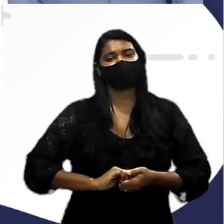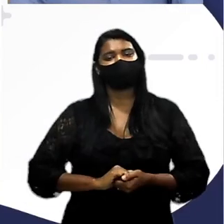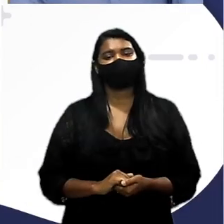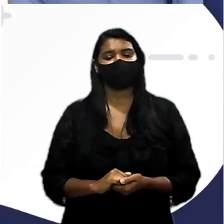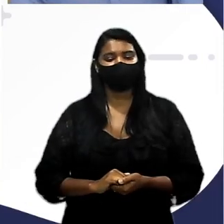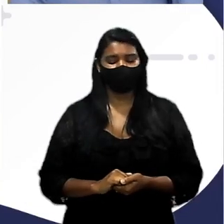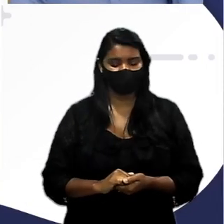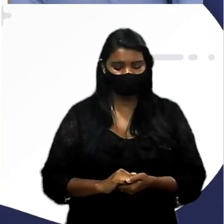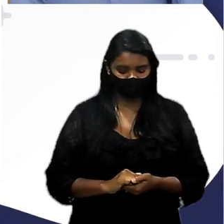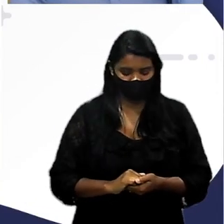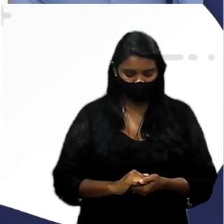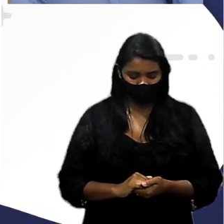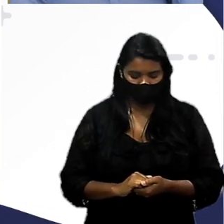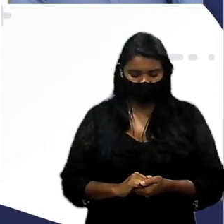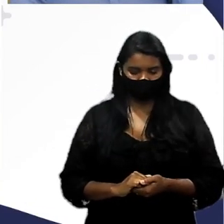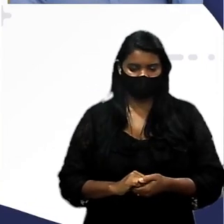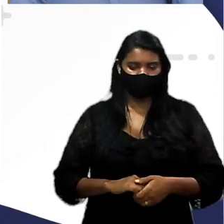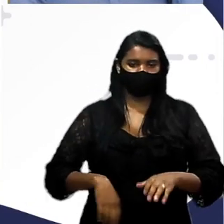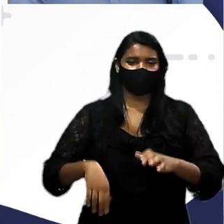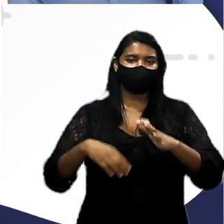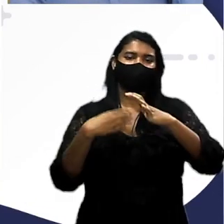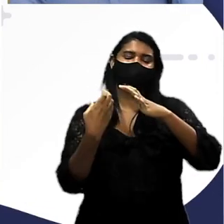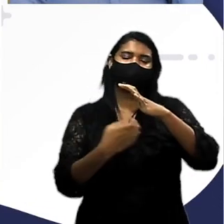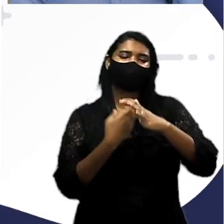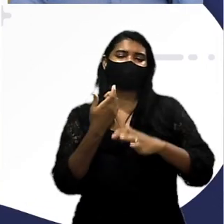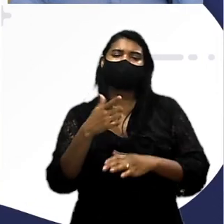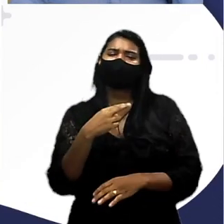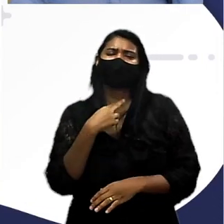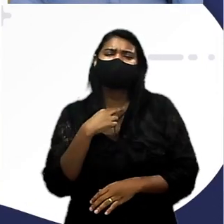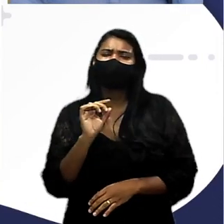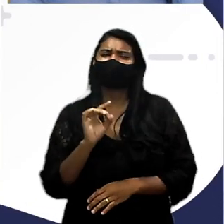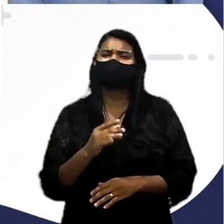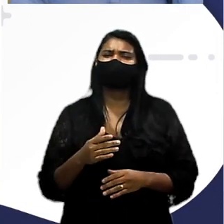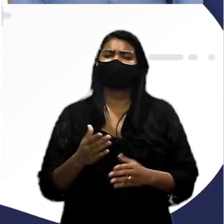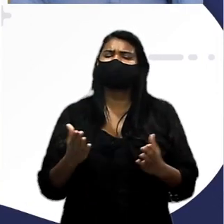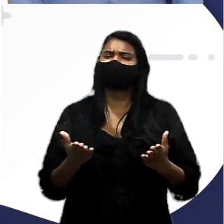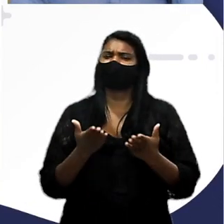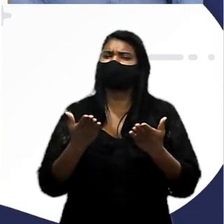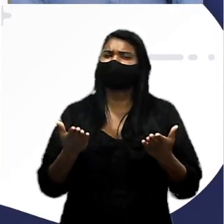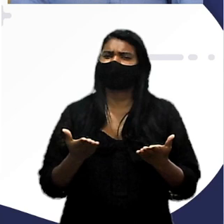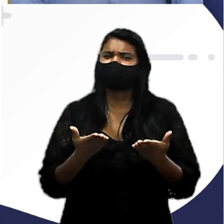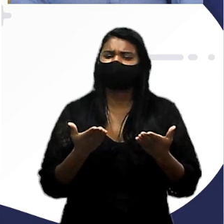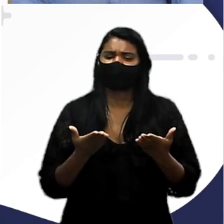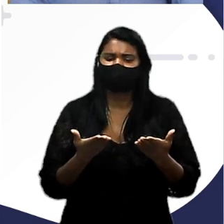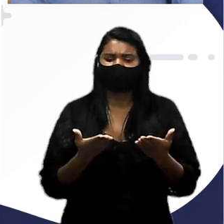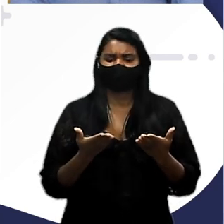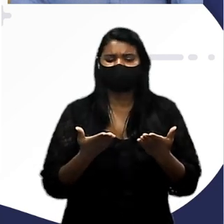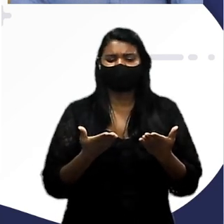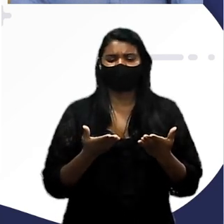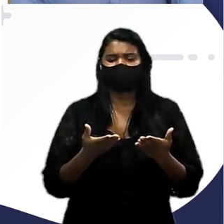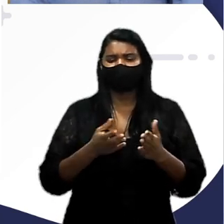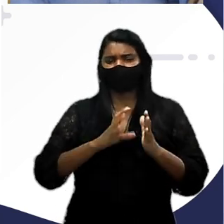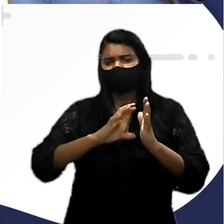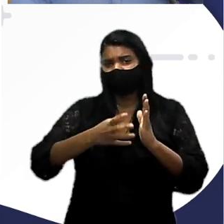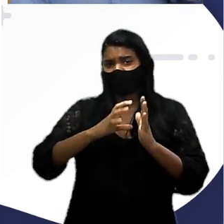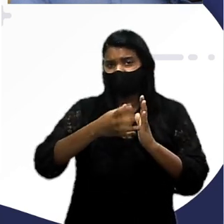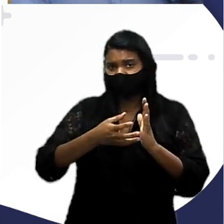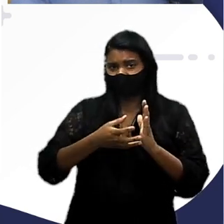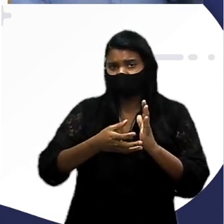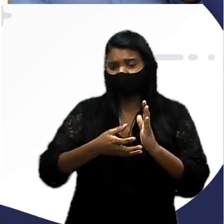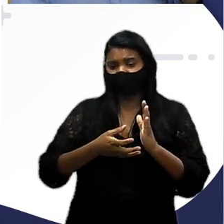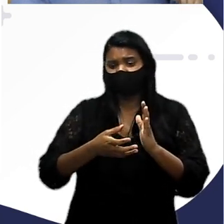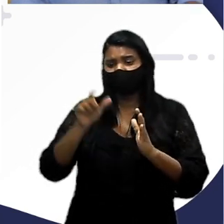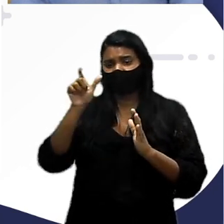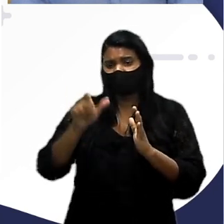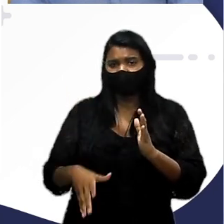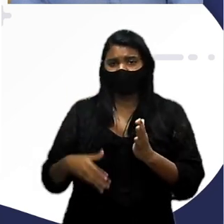isso? Que a empresa ela não pode apenas promover para os seus colaboradores, ou até mesmo os